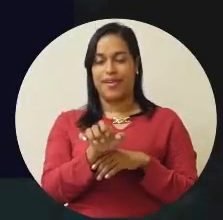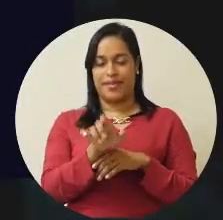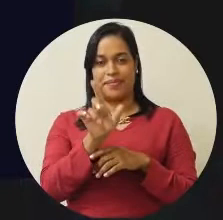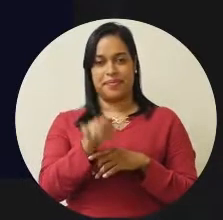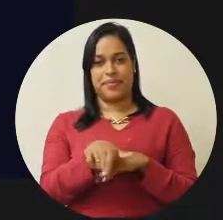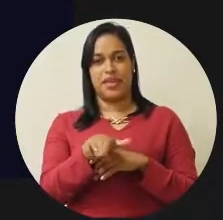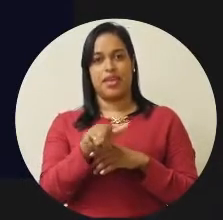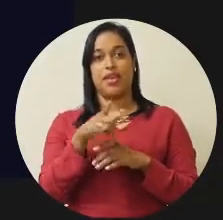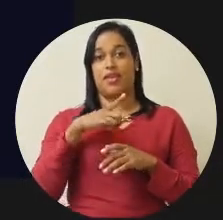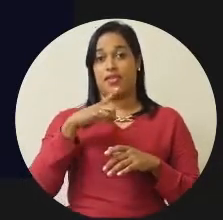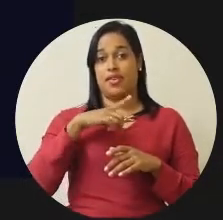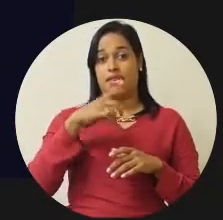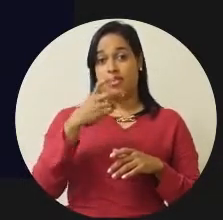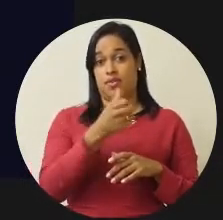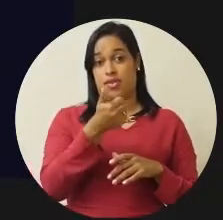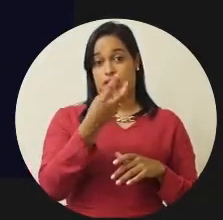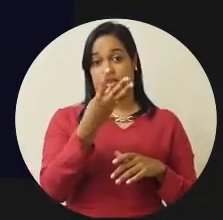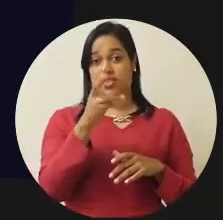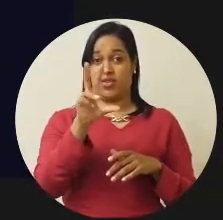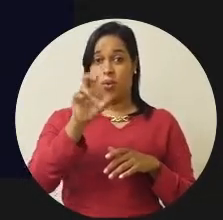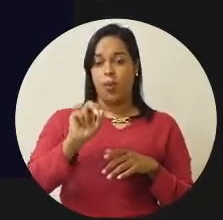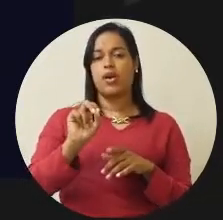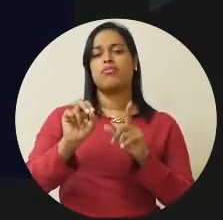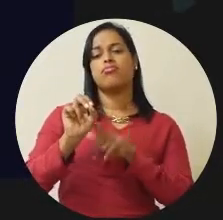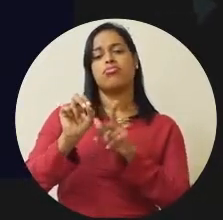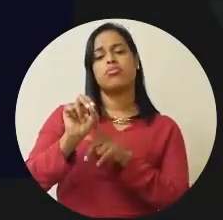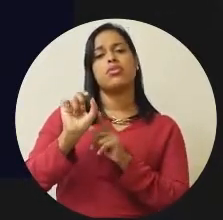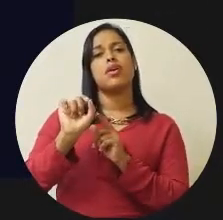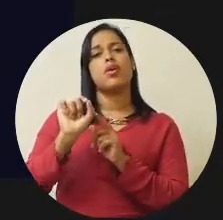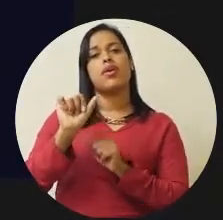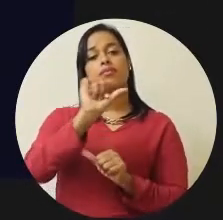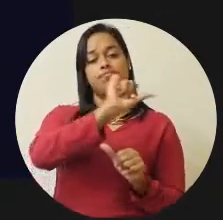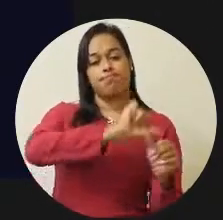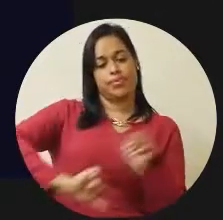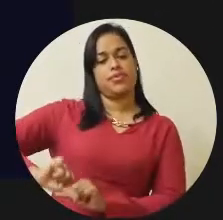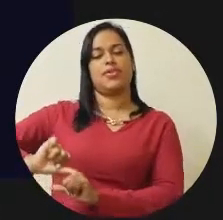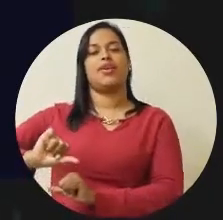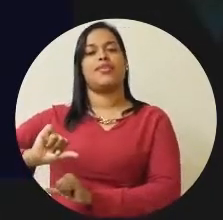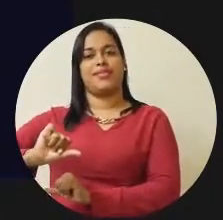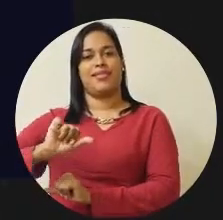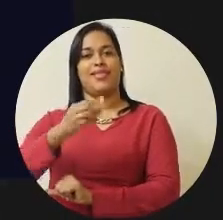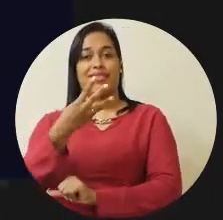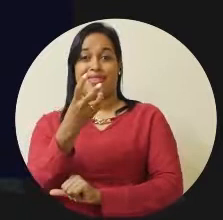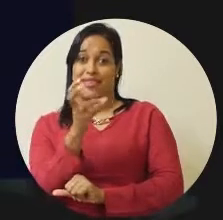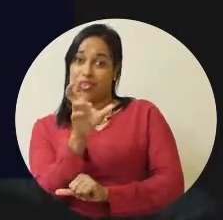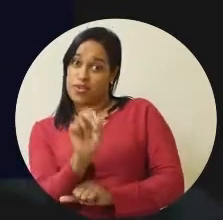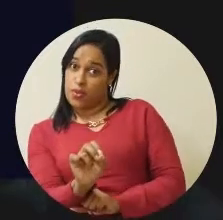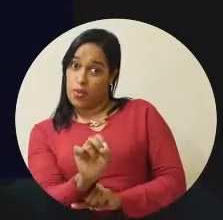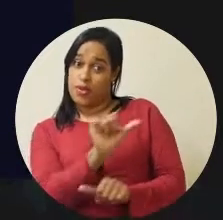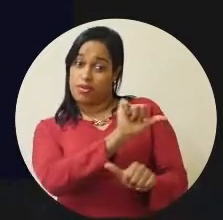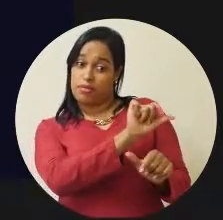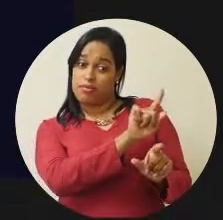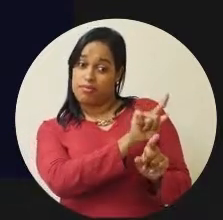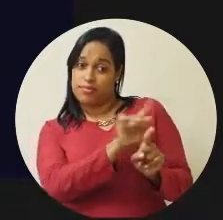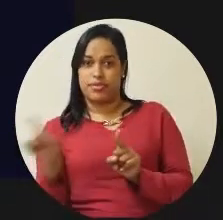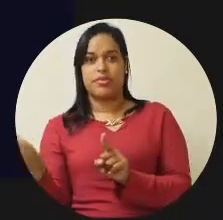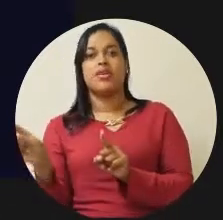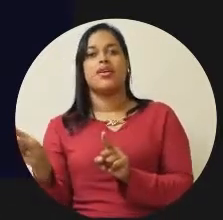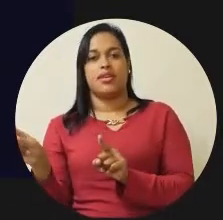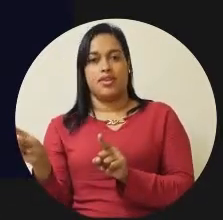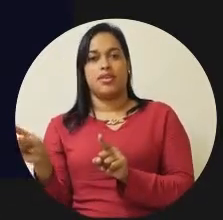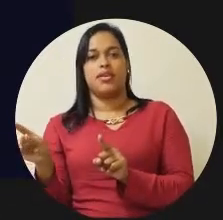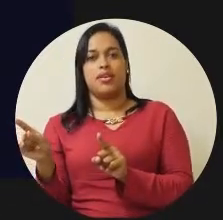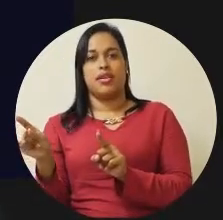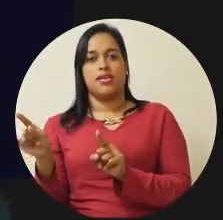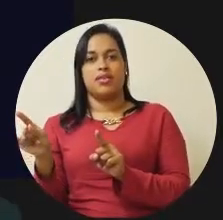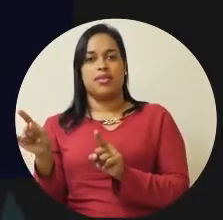vai ter left 350. Isso indica que ele vai ser deslocado 350 pixels, tá, para